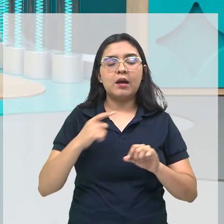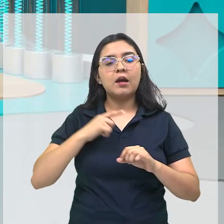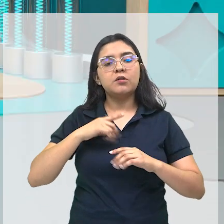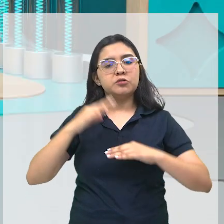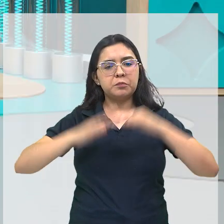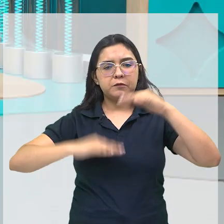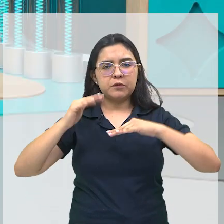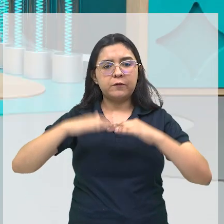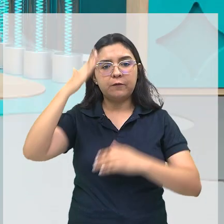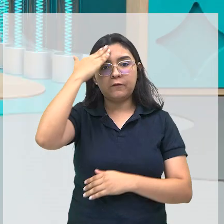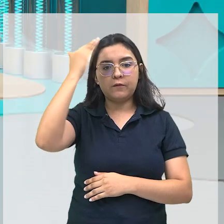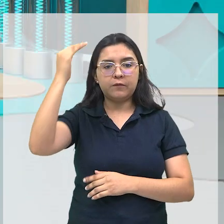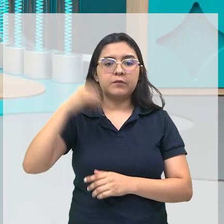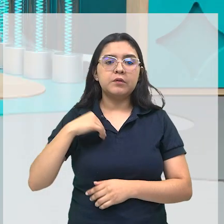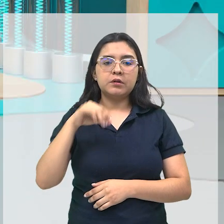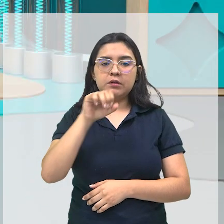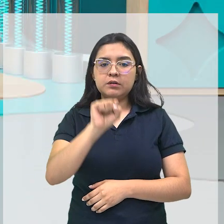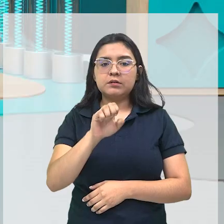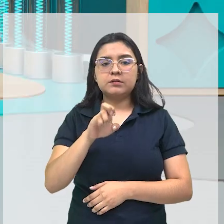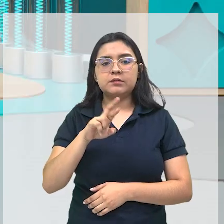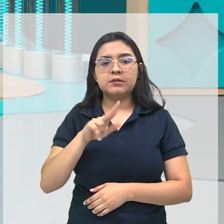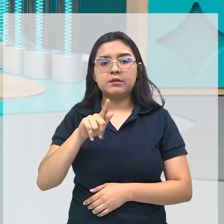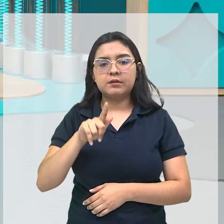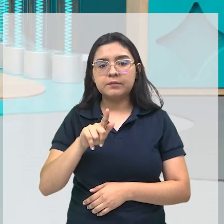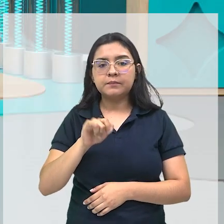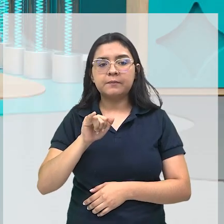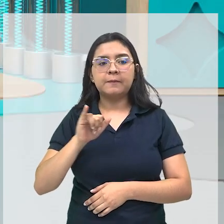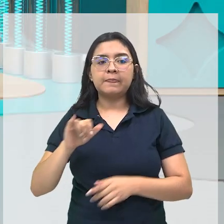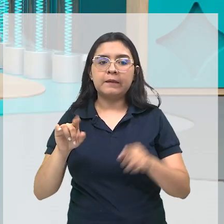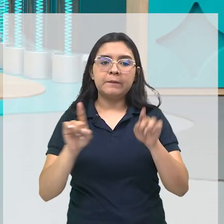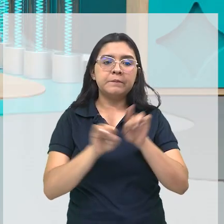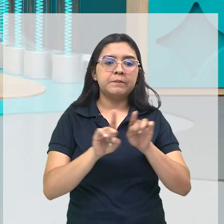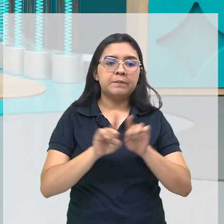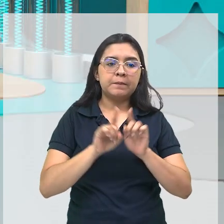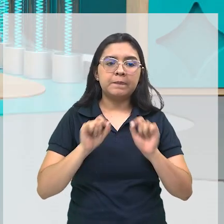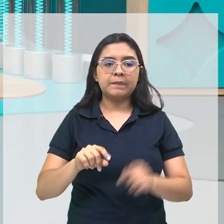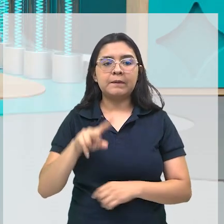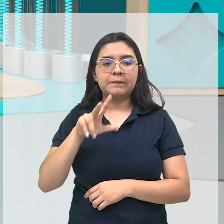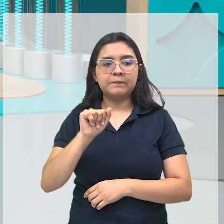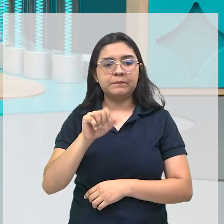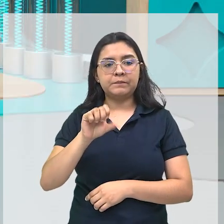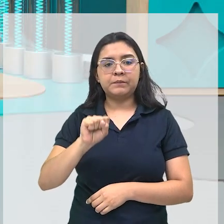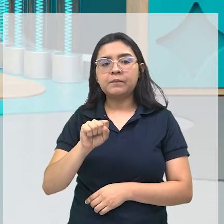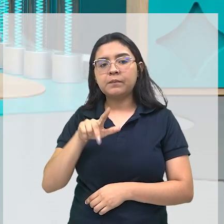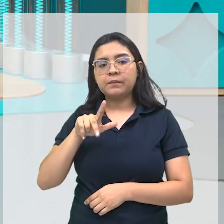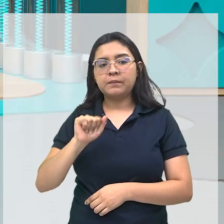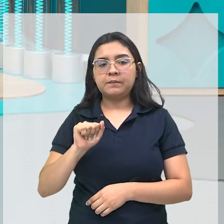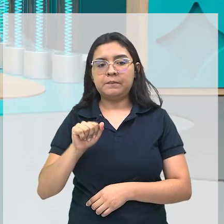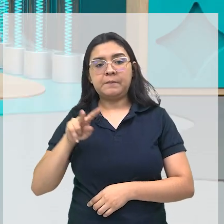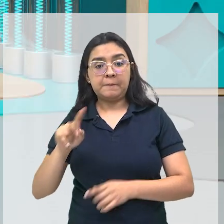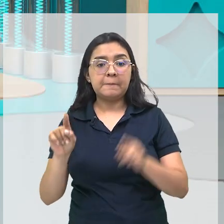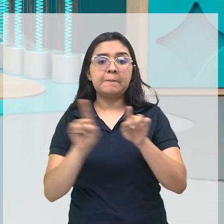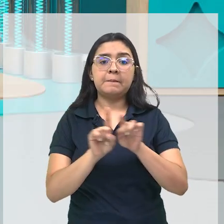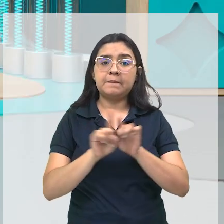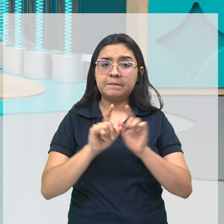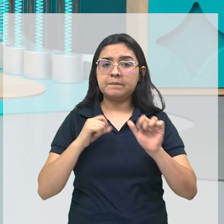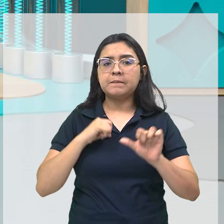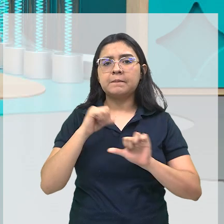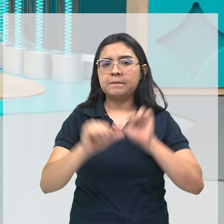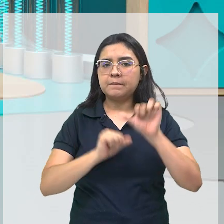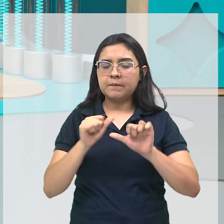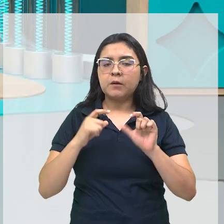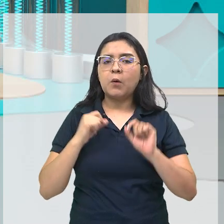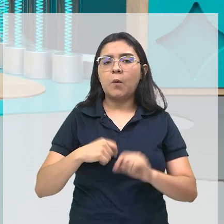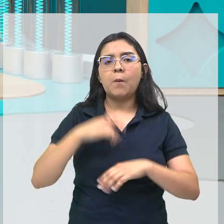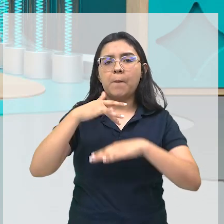coreógrafos famosos como Sergei Diaghilev e Vaslav Nijinsky inovaram os balés russos, tá